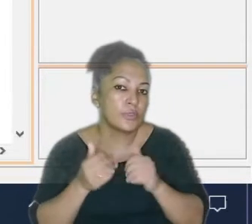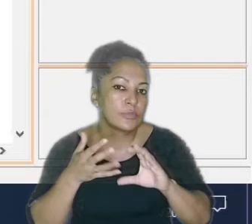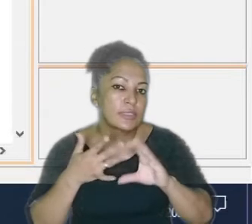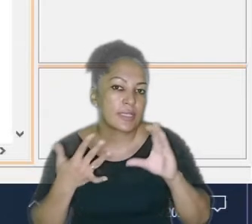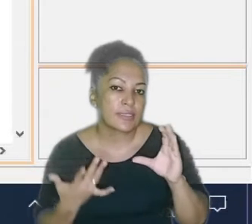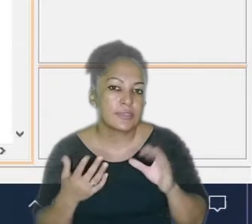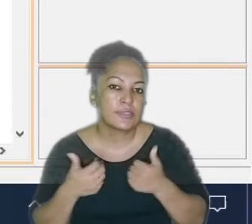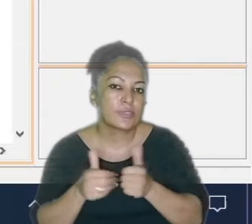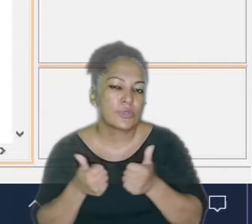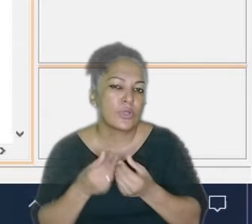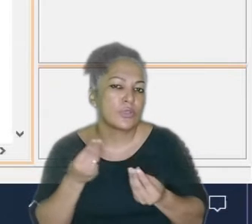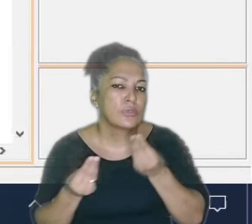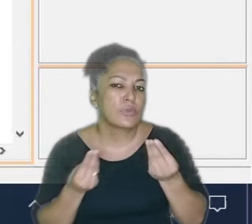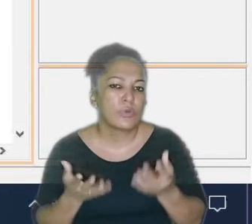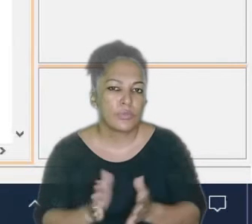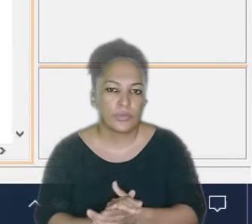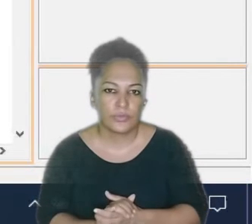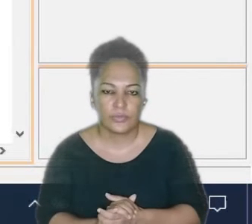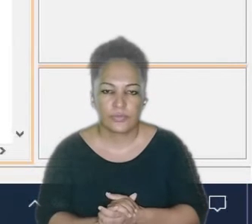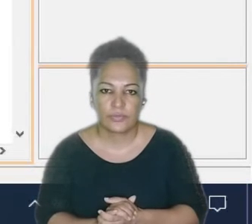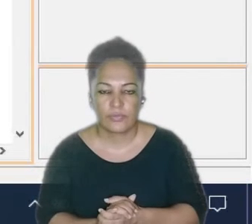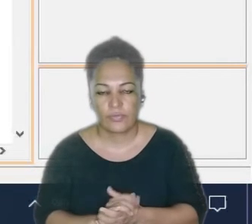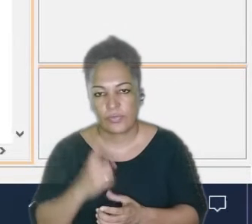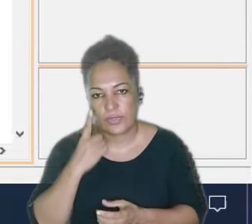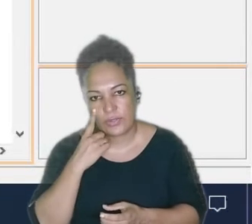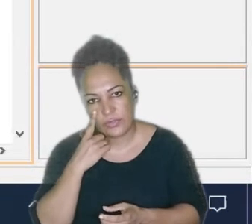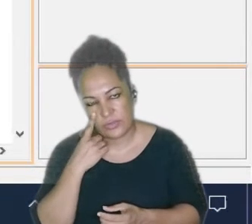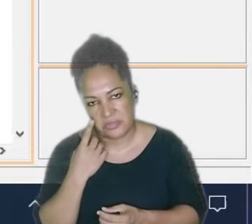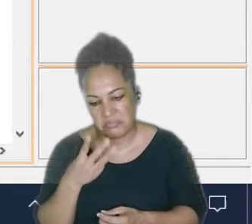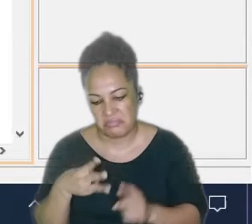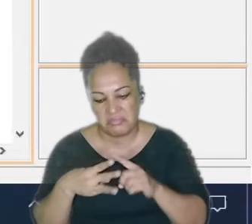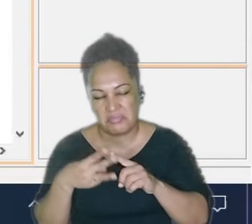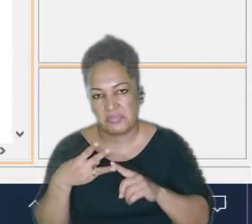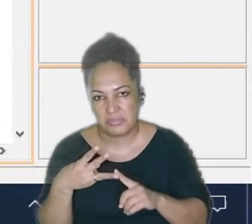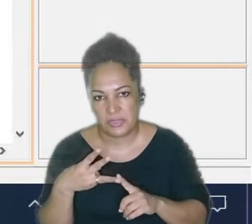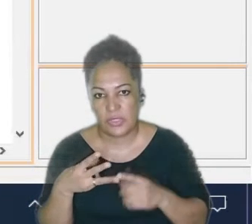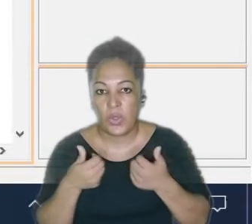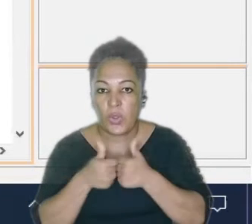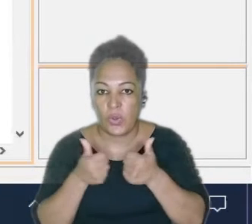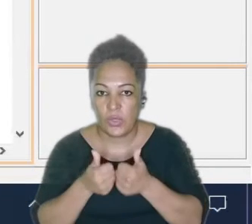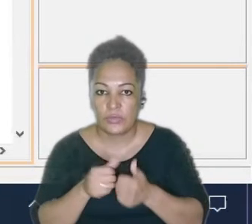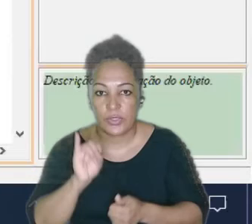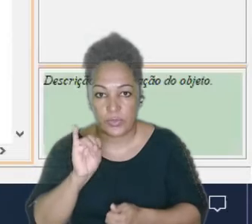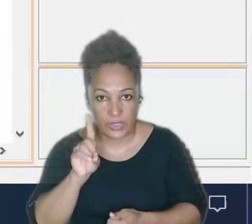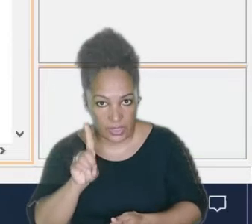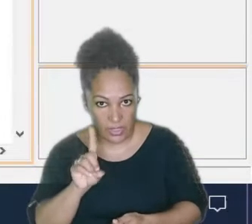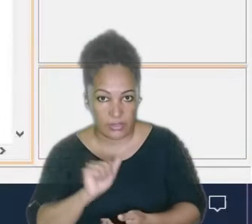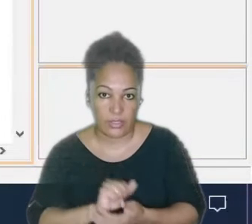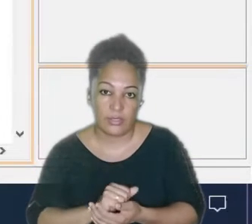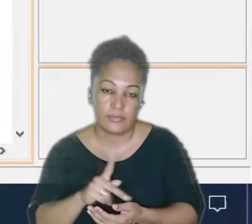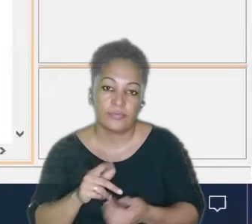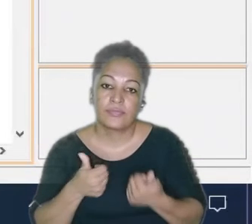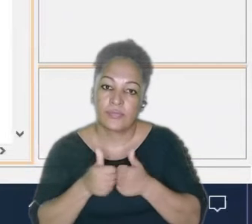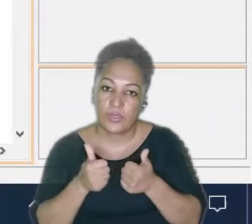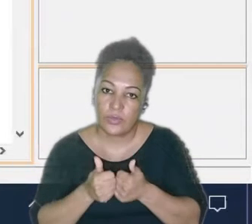Ônibus, galera. Quais são as características de ônibus? Vamos colocar aqui umas 3. Ônibus tem o ID dele,